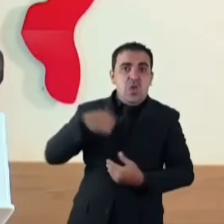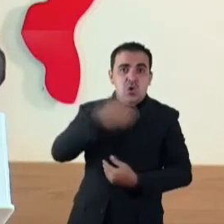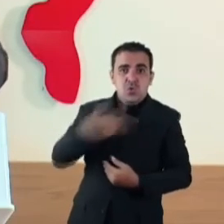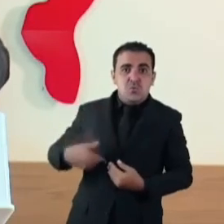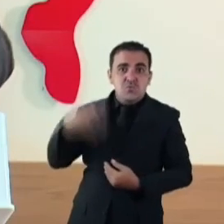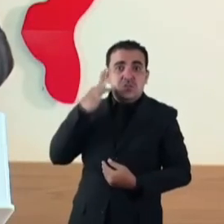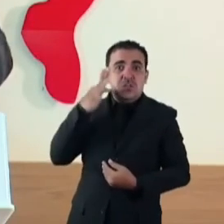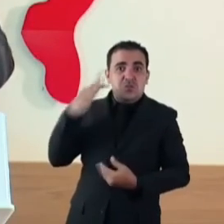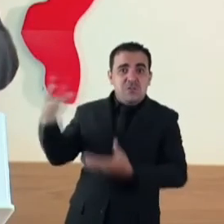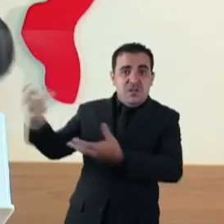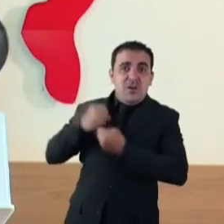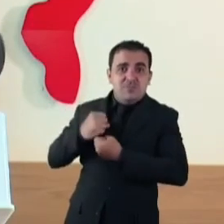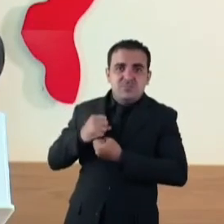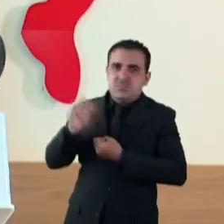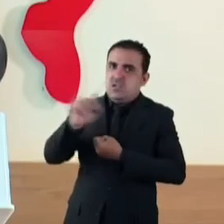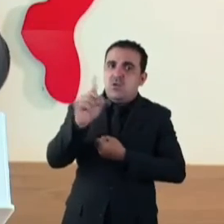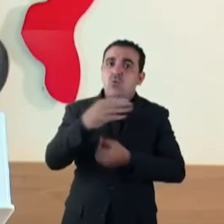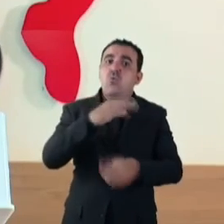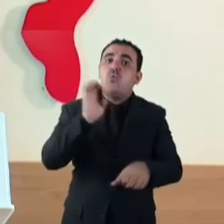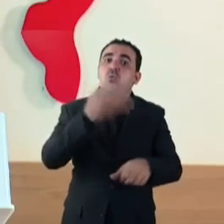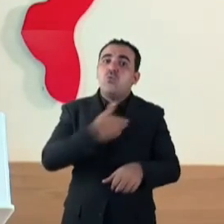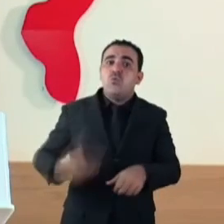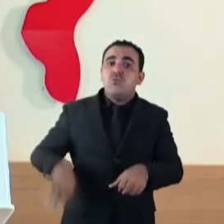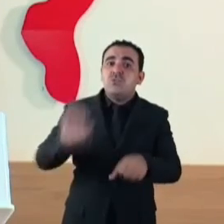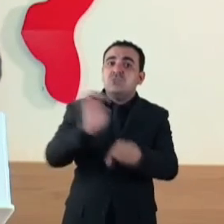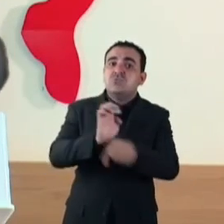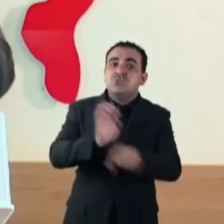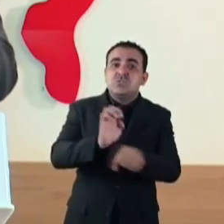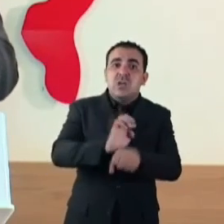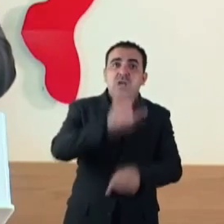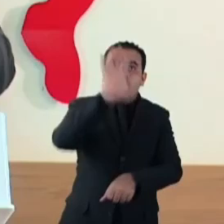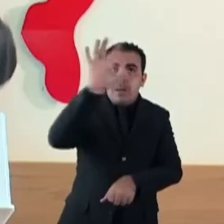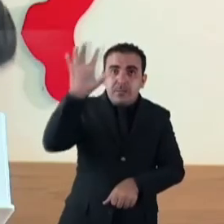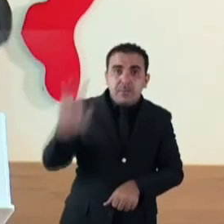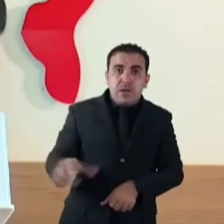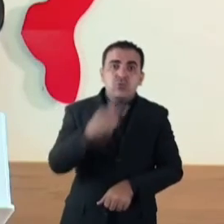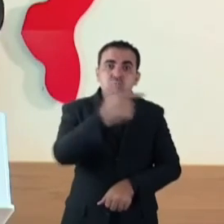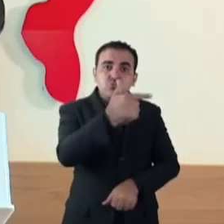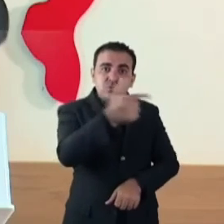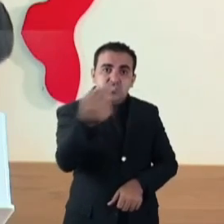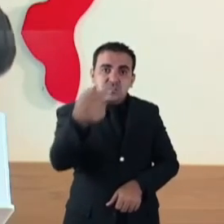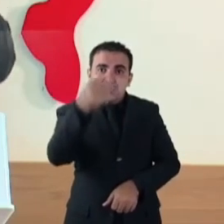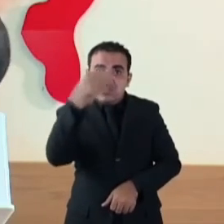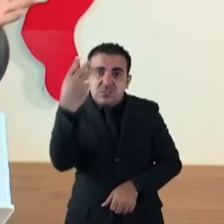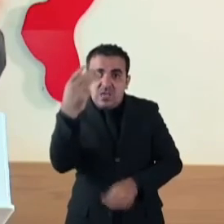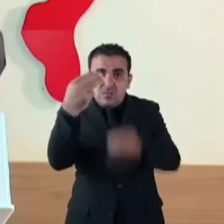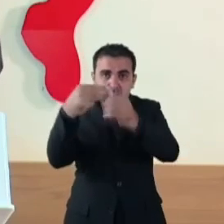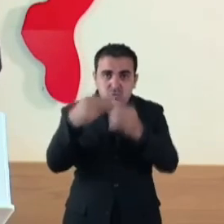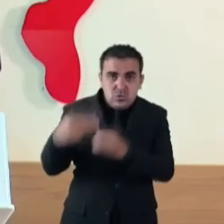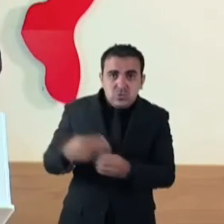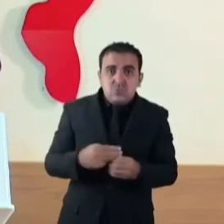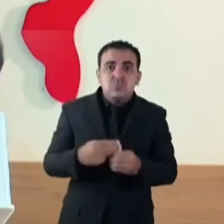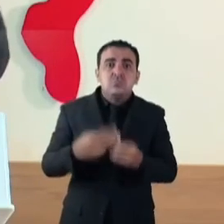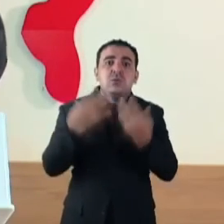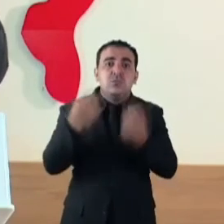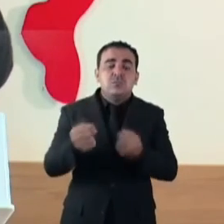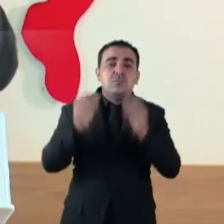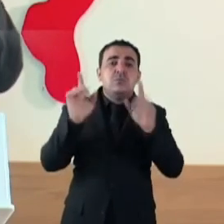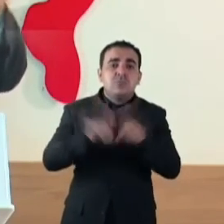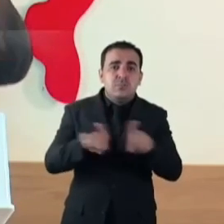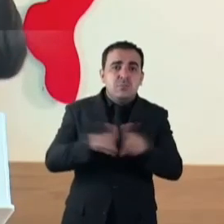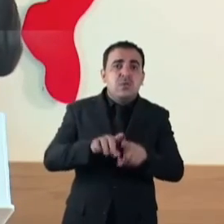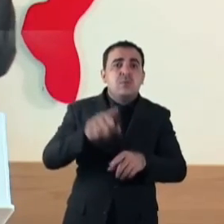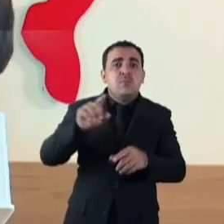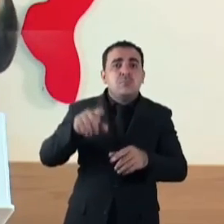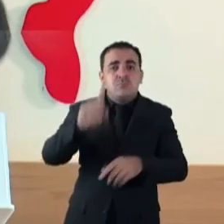recebido. Não, o governo do estado e os 217 municípios do Maranhão por decisão dos deputados federais